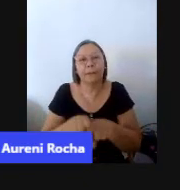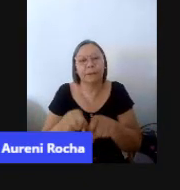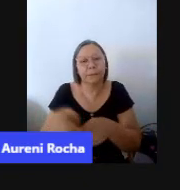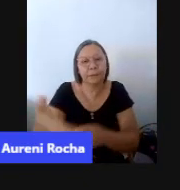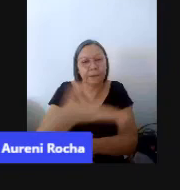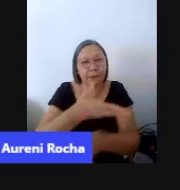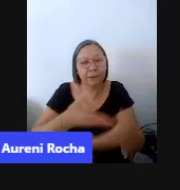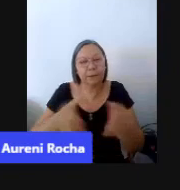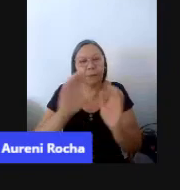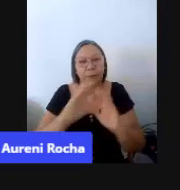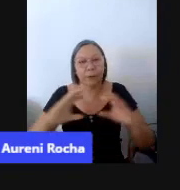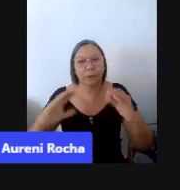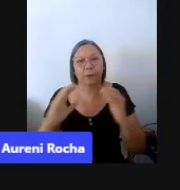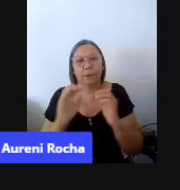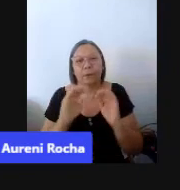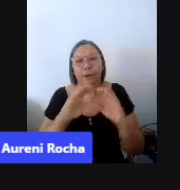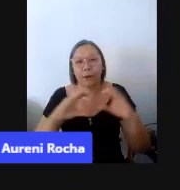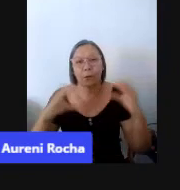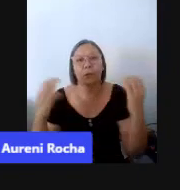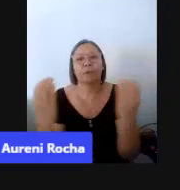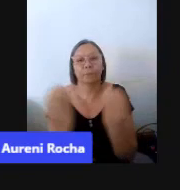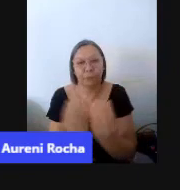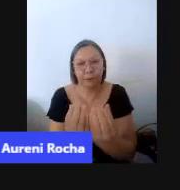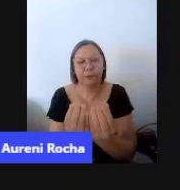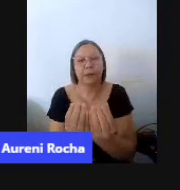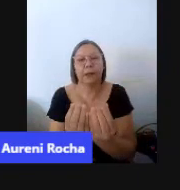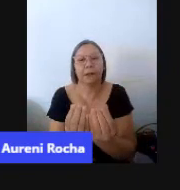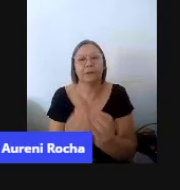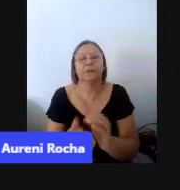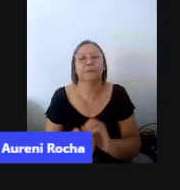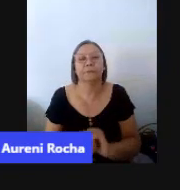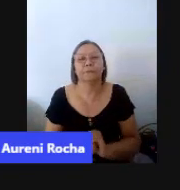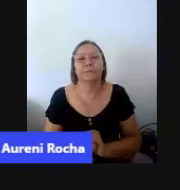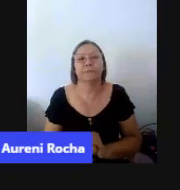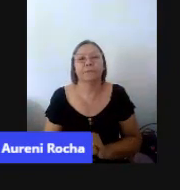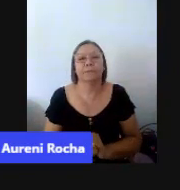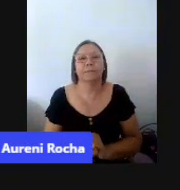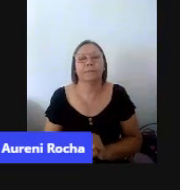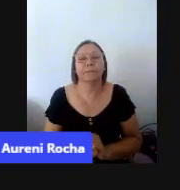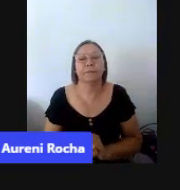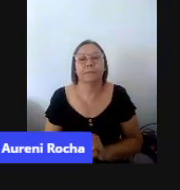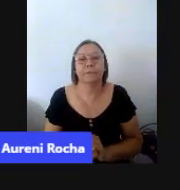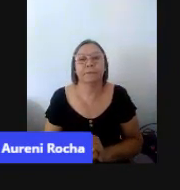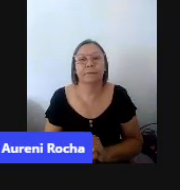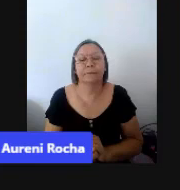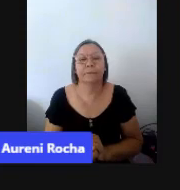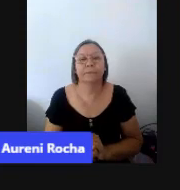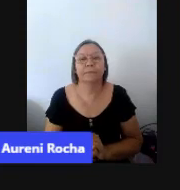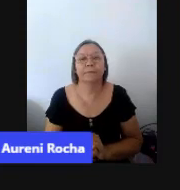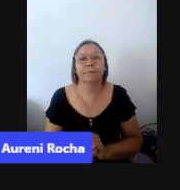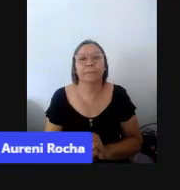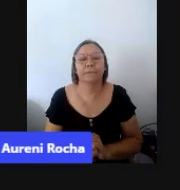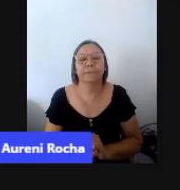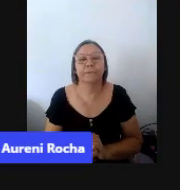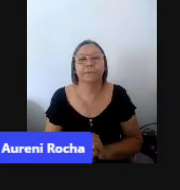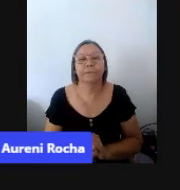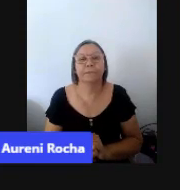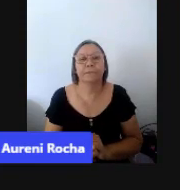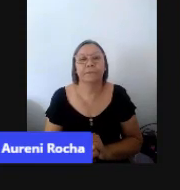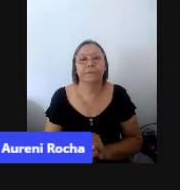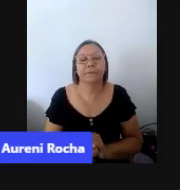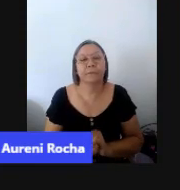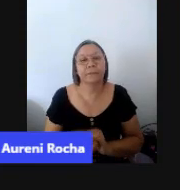que a Brenda voltou. Brenda, se você quiser entrar para falar, obviamente você tem muito mais propriedade para